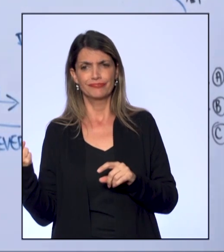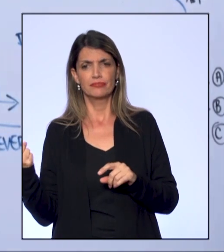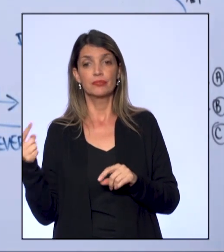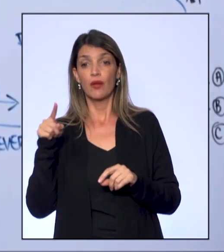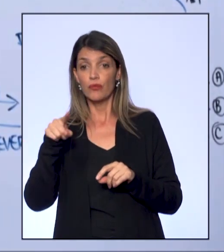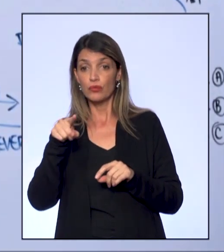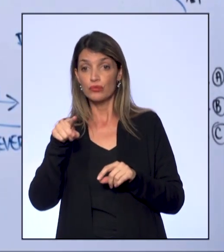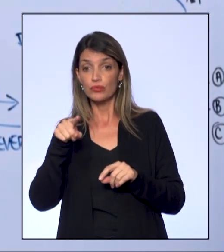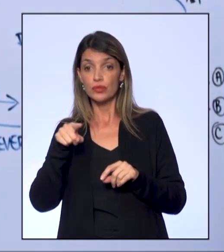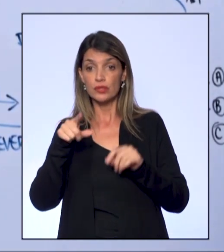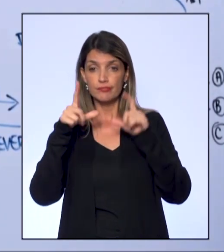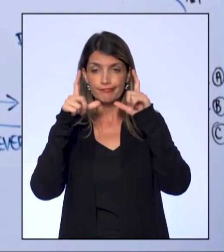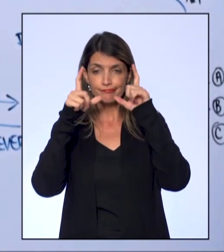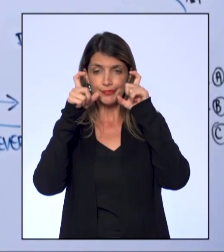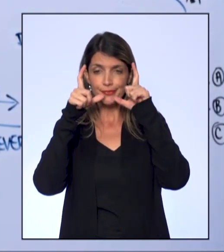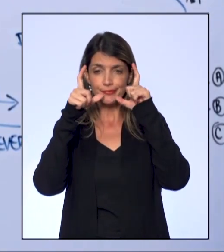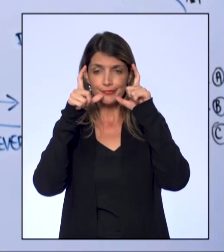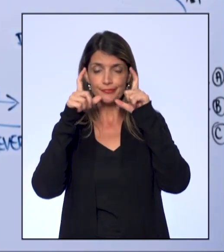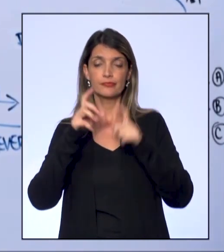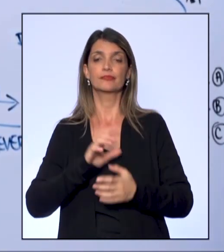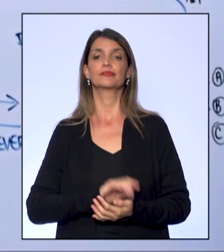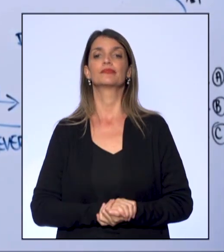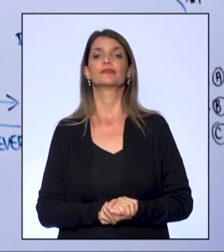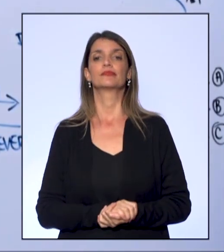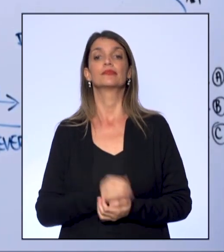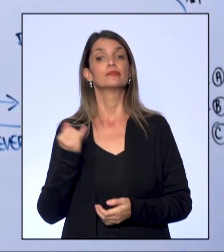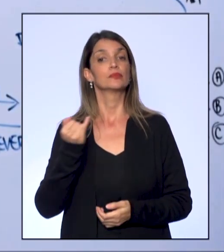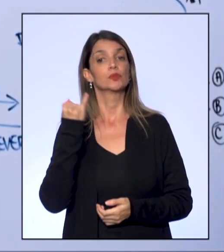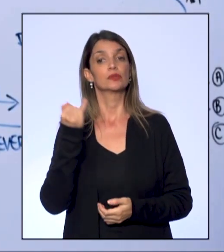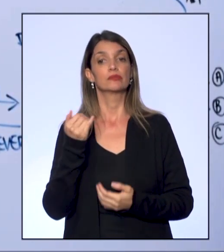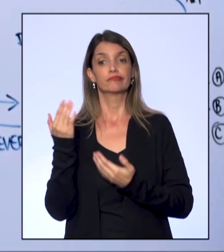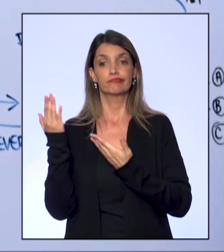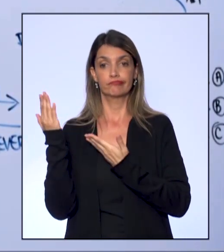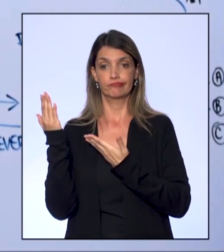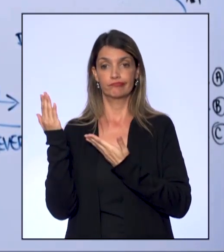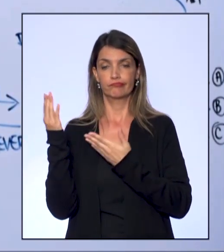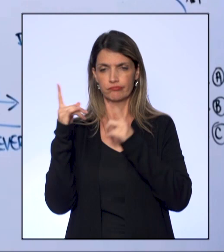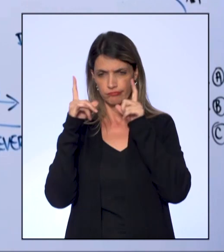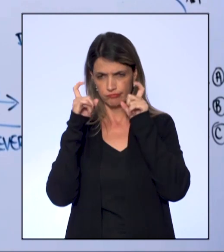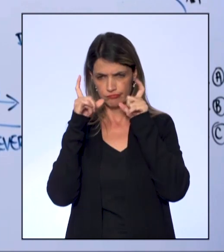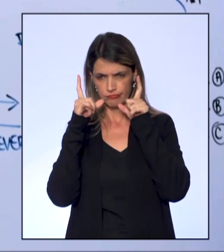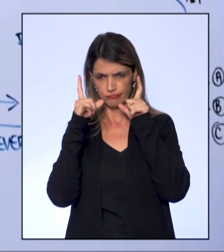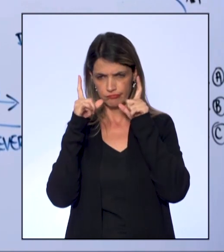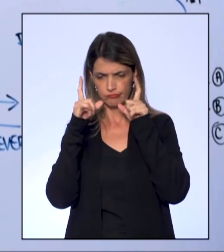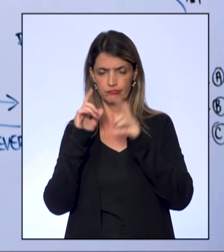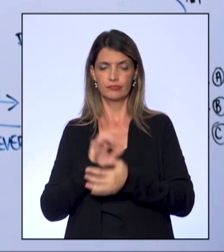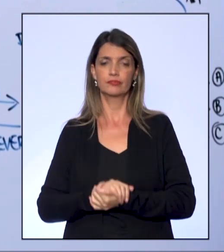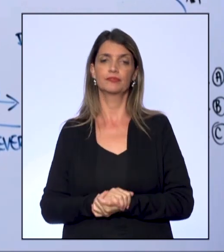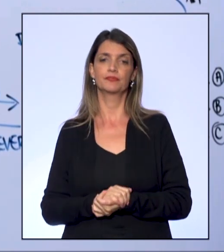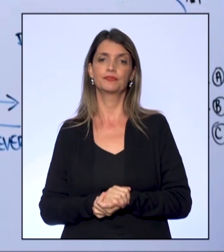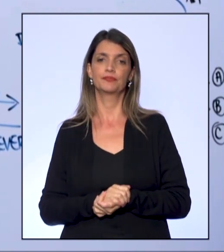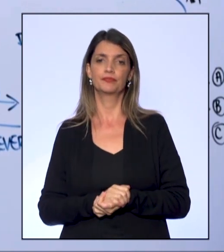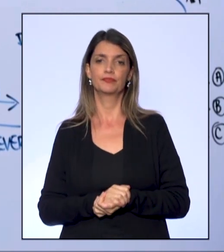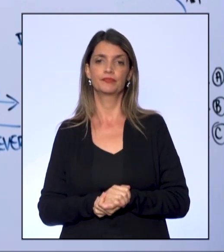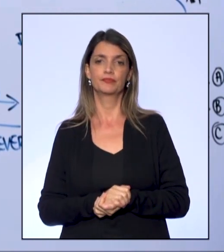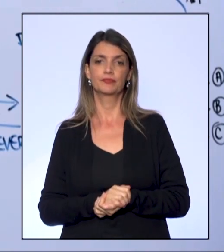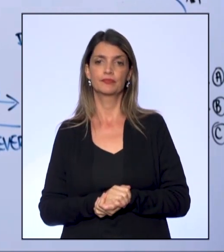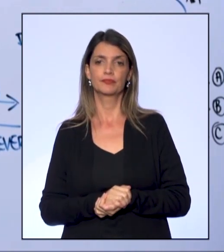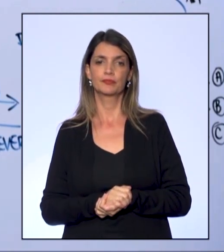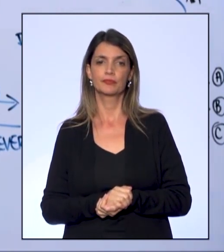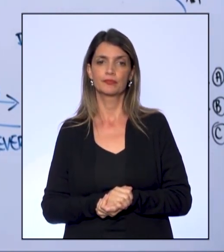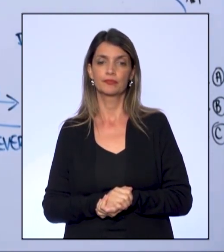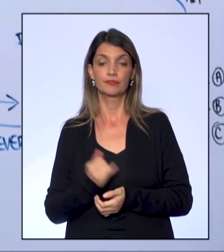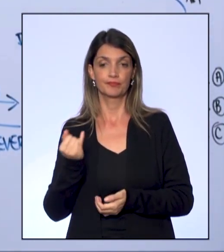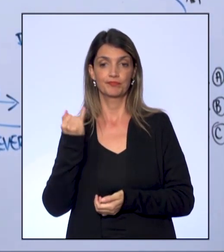você parar esse vídeo. Então você pode bater um print, pode parar depois para copiar, tá? Bate um print